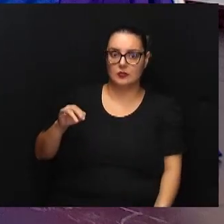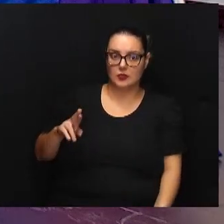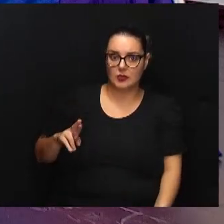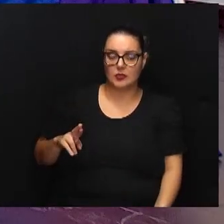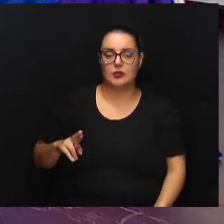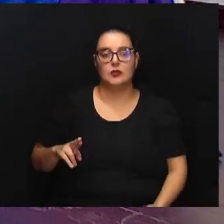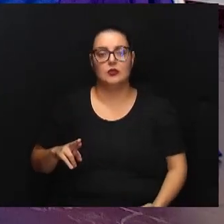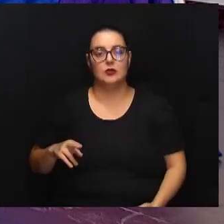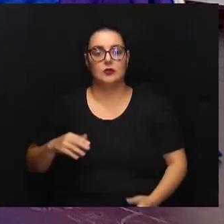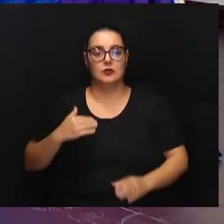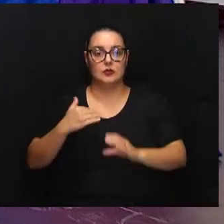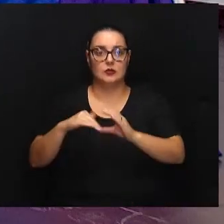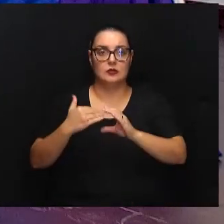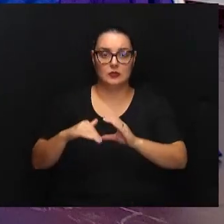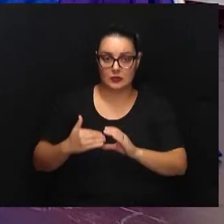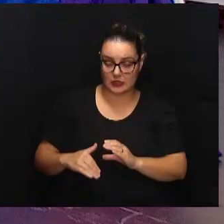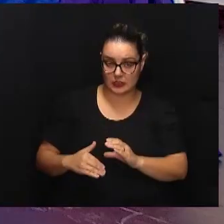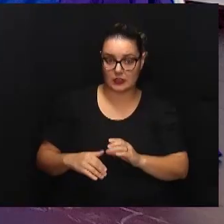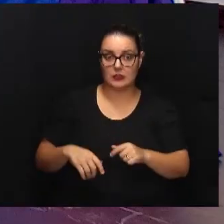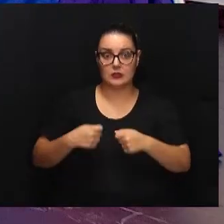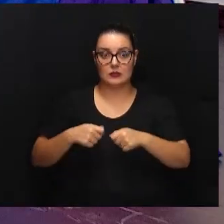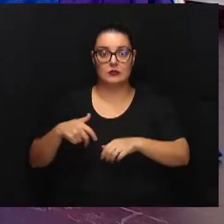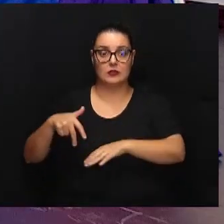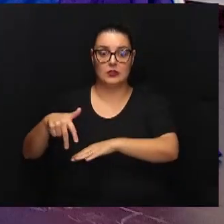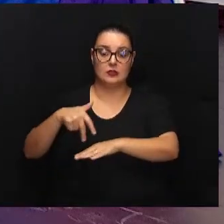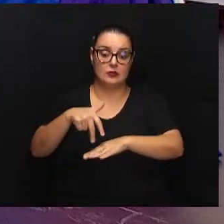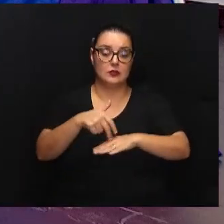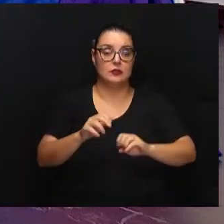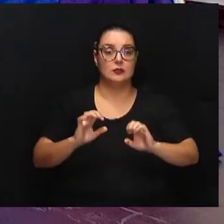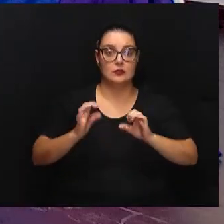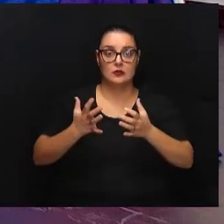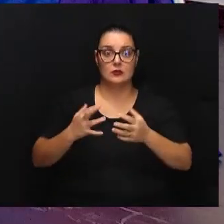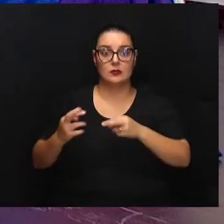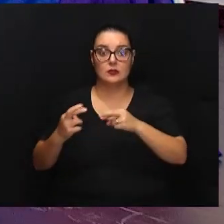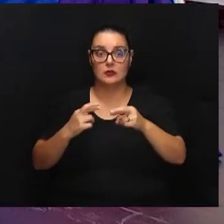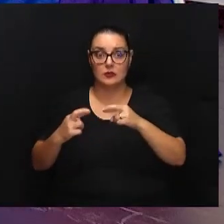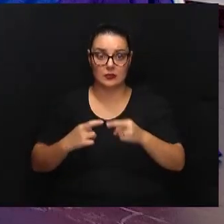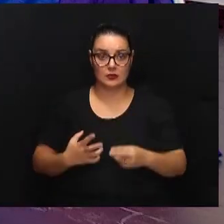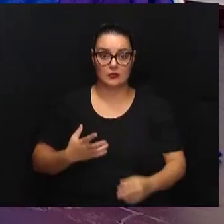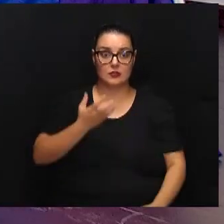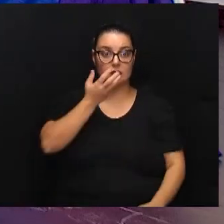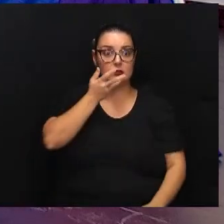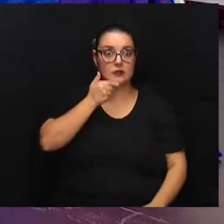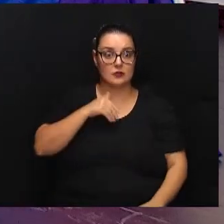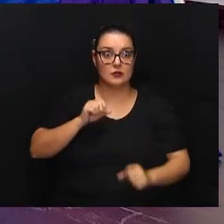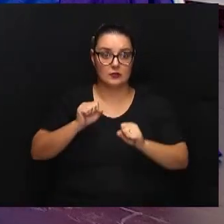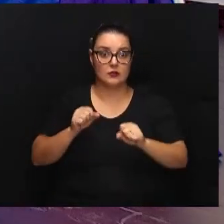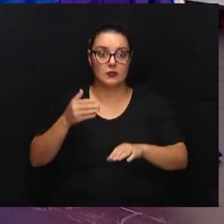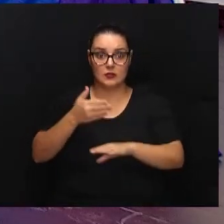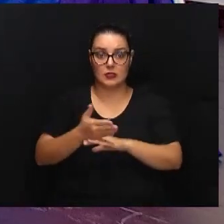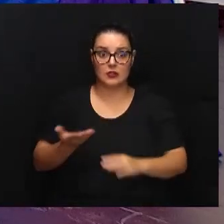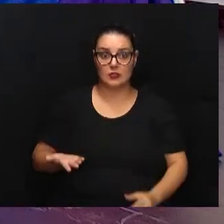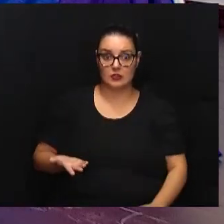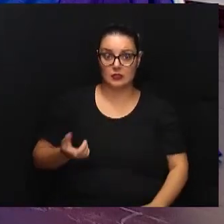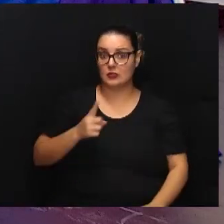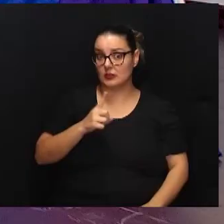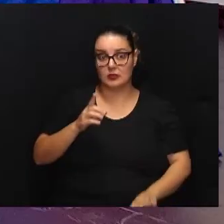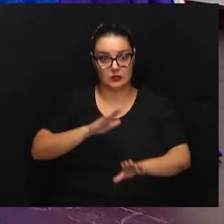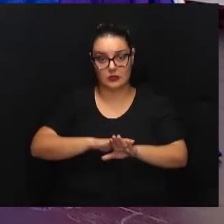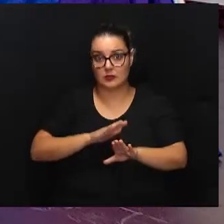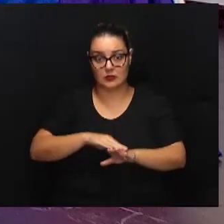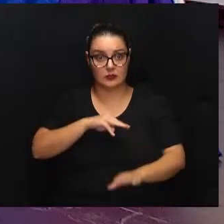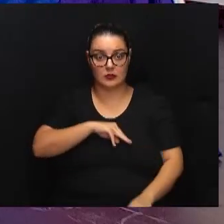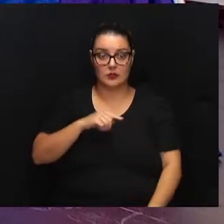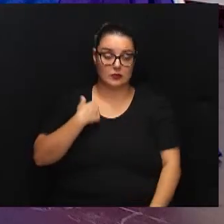nesses eventos para fiscalizar se as crianças podem estar lá, que nem é atribuição nossa, né? Mas os outros tantos eventos,